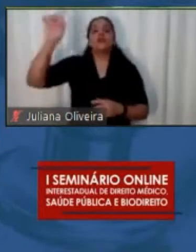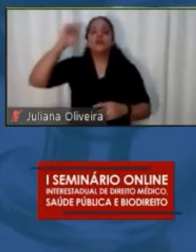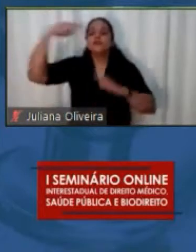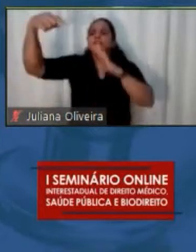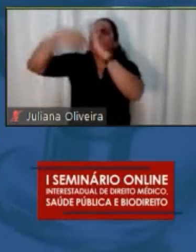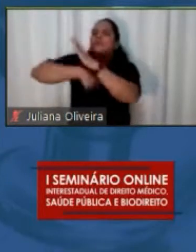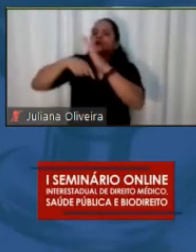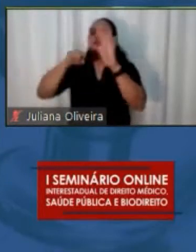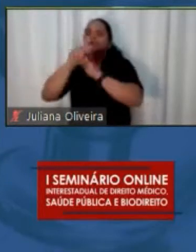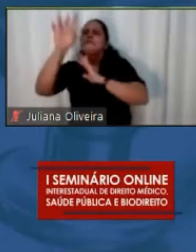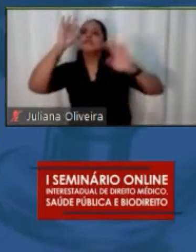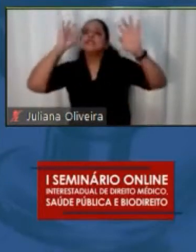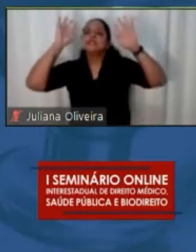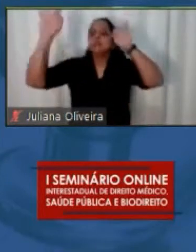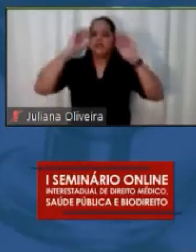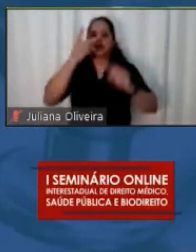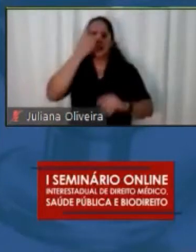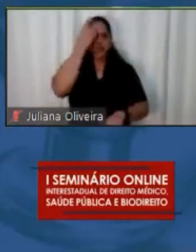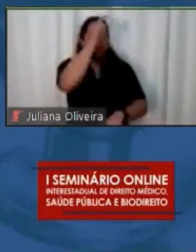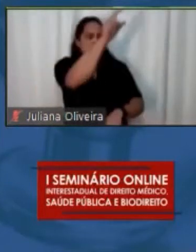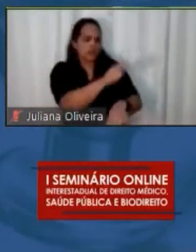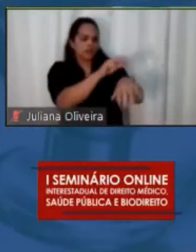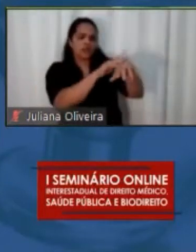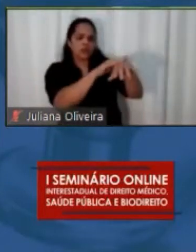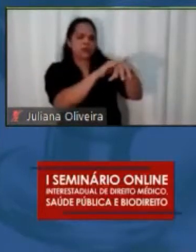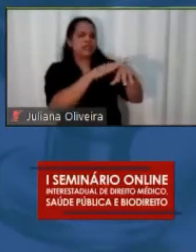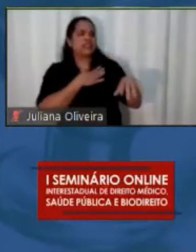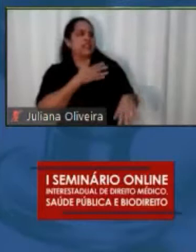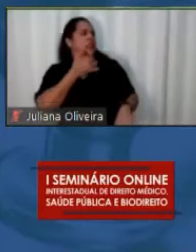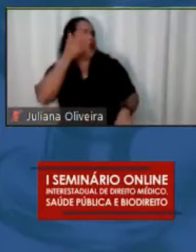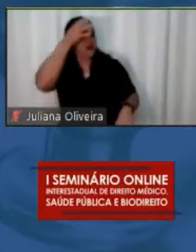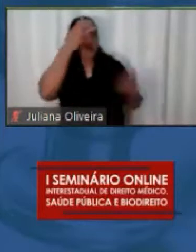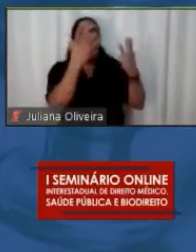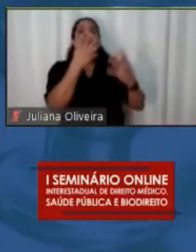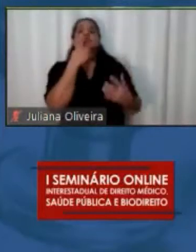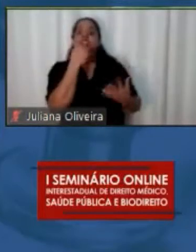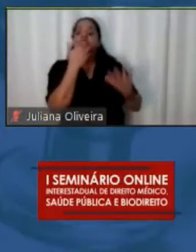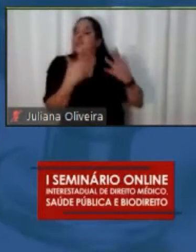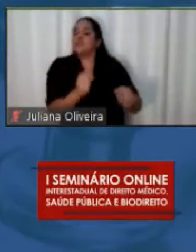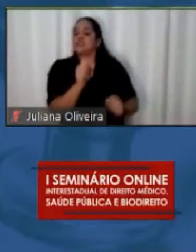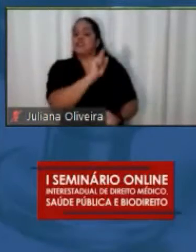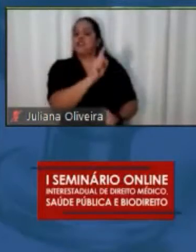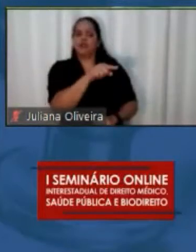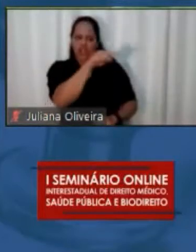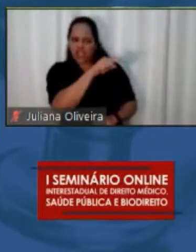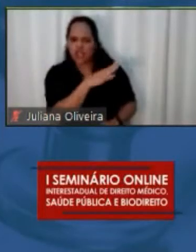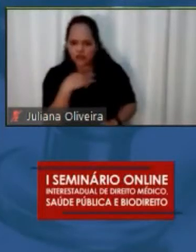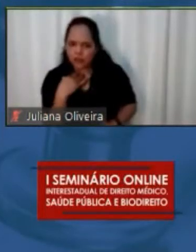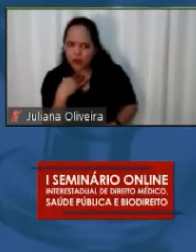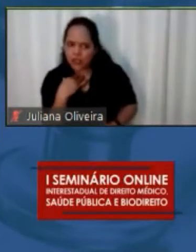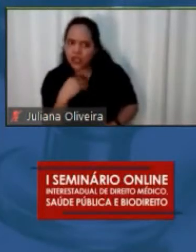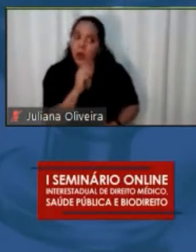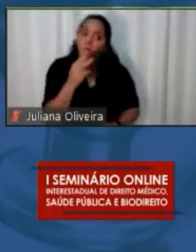esse paciente, ao recusar uma transfusão de sangue, ele provavelmente vai morrer ou vai sobreviver?